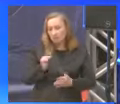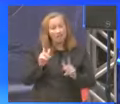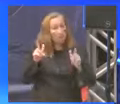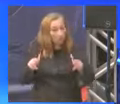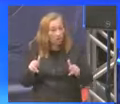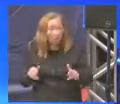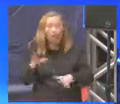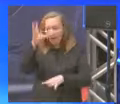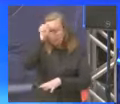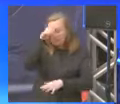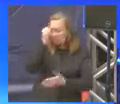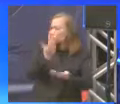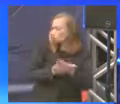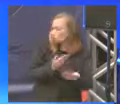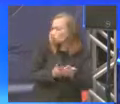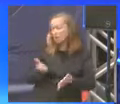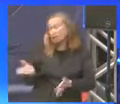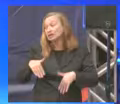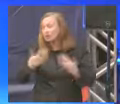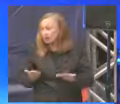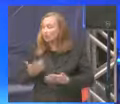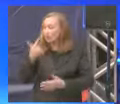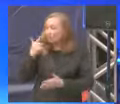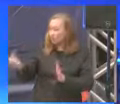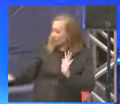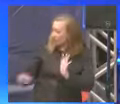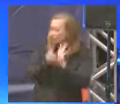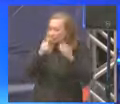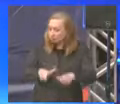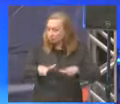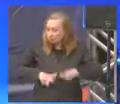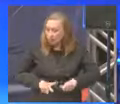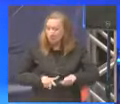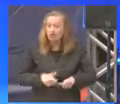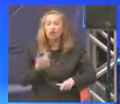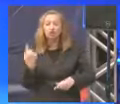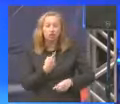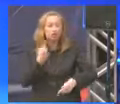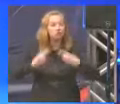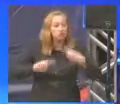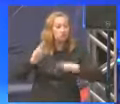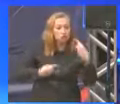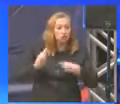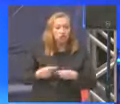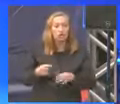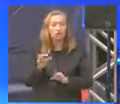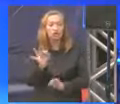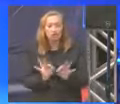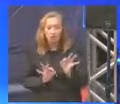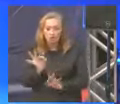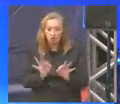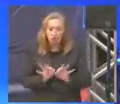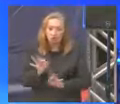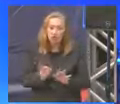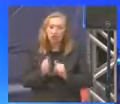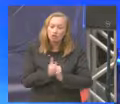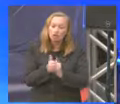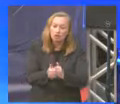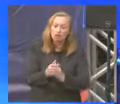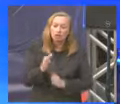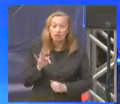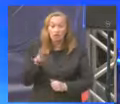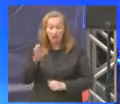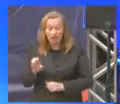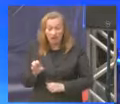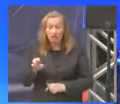Você aprendeu, estudou, então, opa, vou pegar um carimbo daquela certificação. Nós estamos discutindo esse projeto, com a coordenação ali do Fred, a gente está